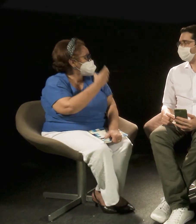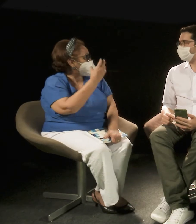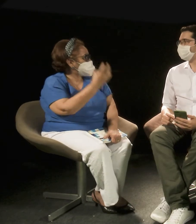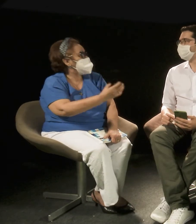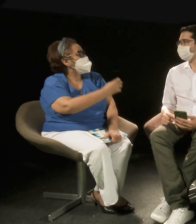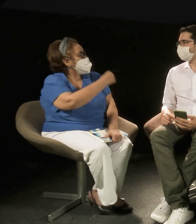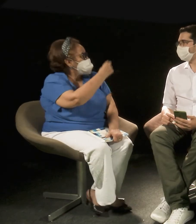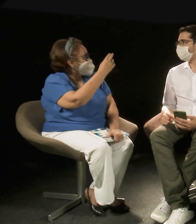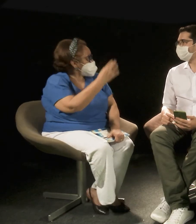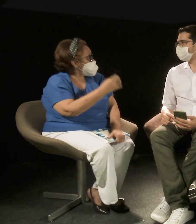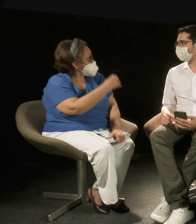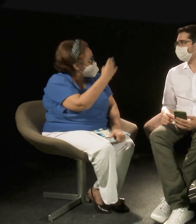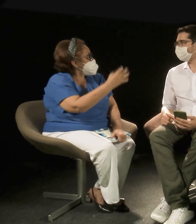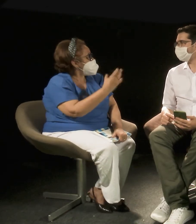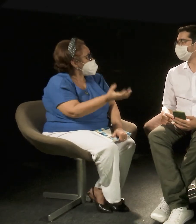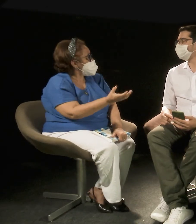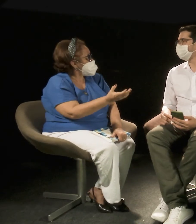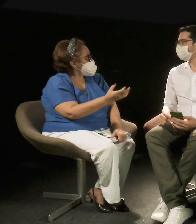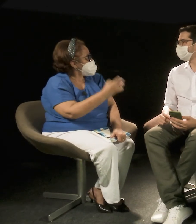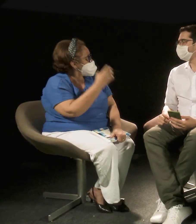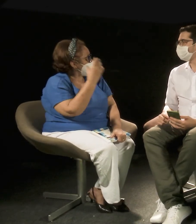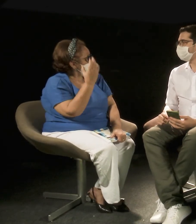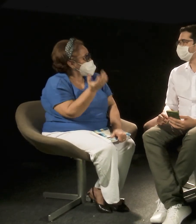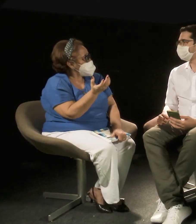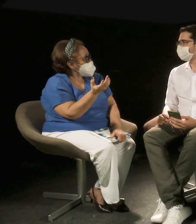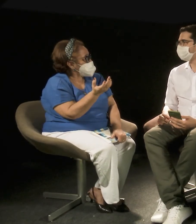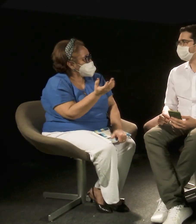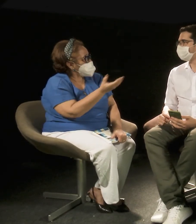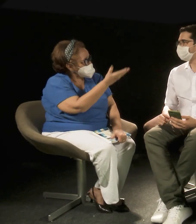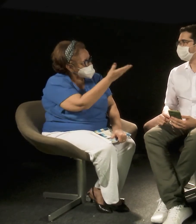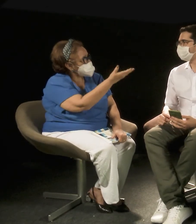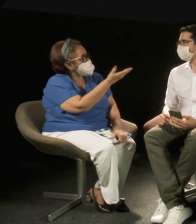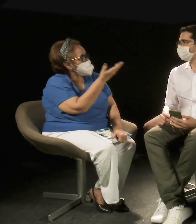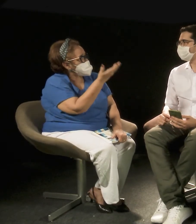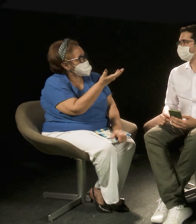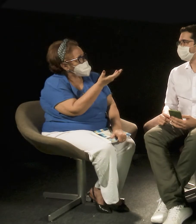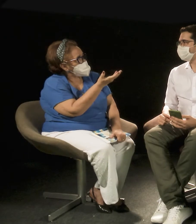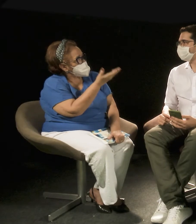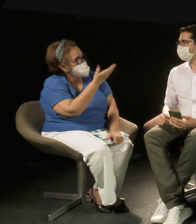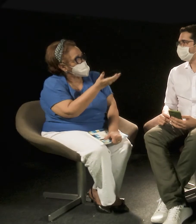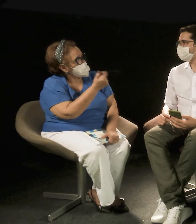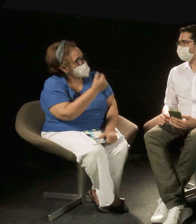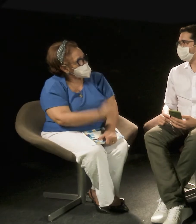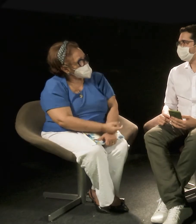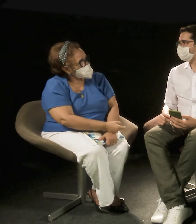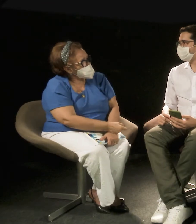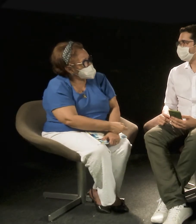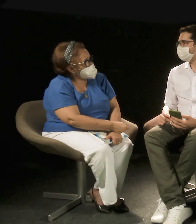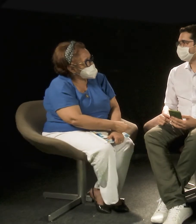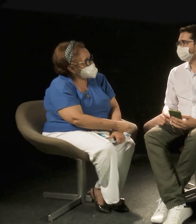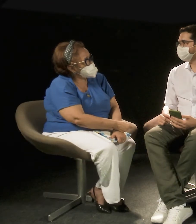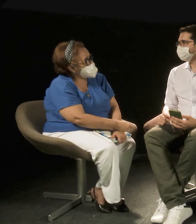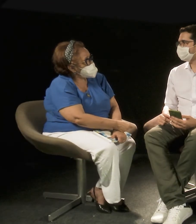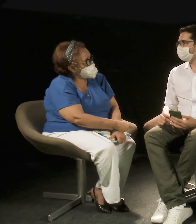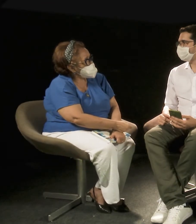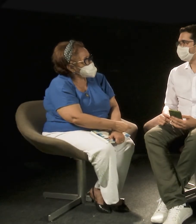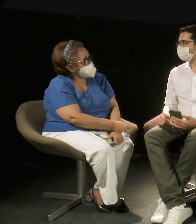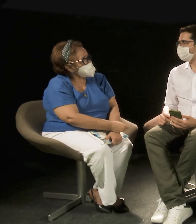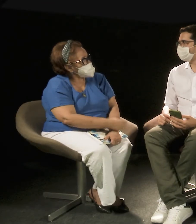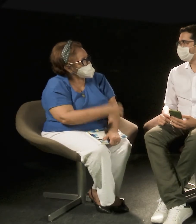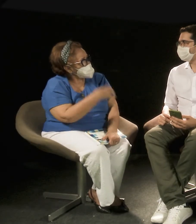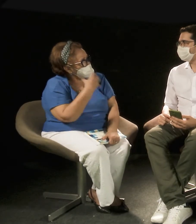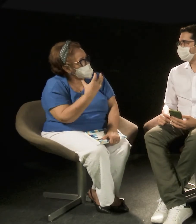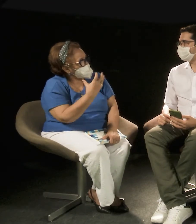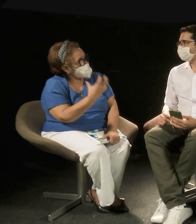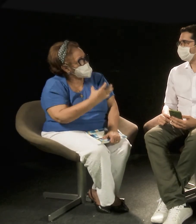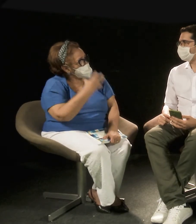fazer um projeto, né, bem integrado para atuar. E eu acho que seria, Davi, uma proposta a